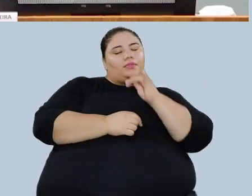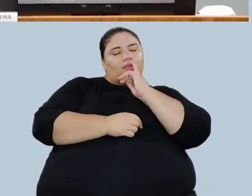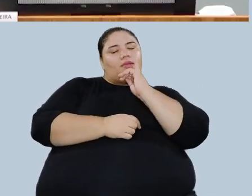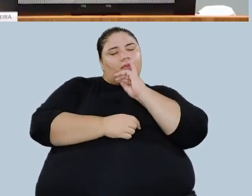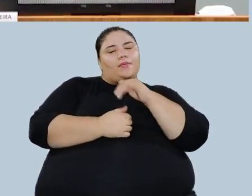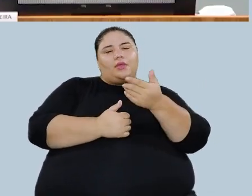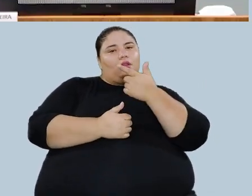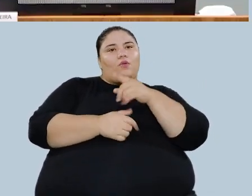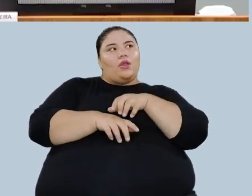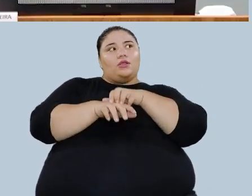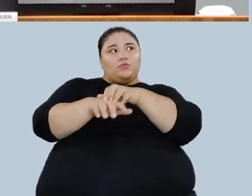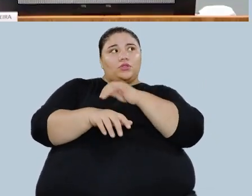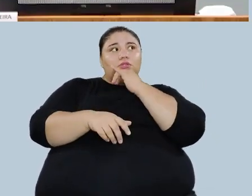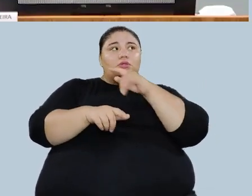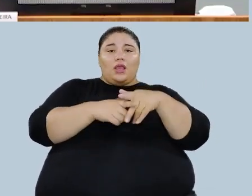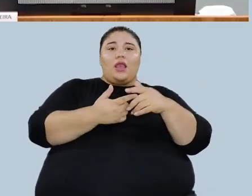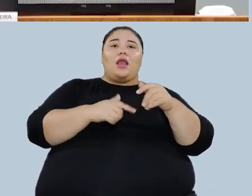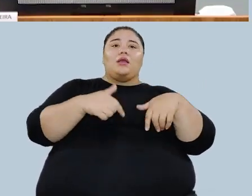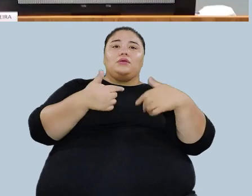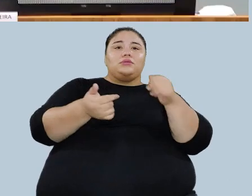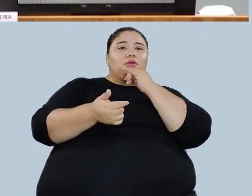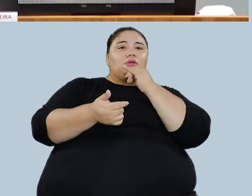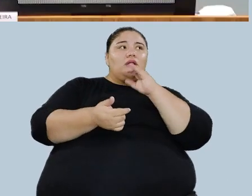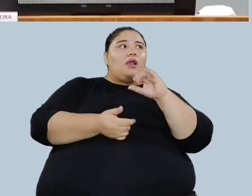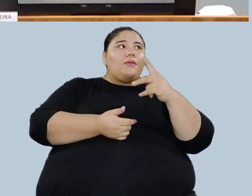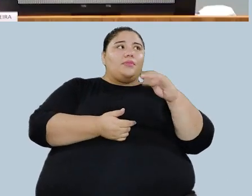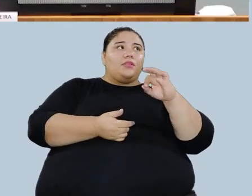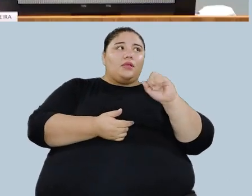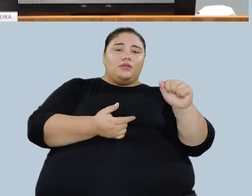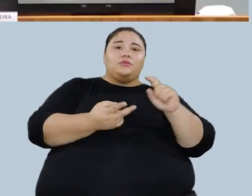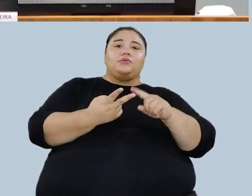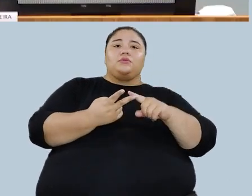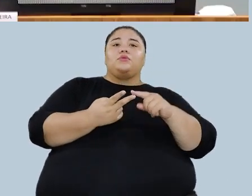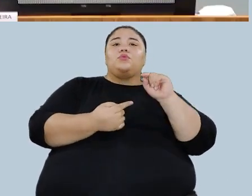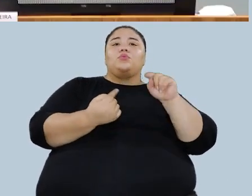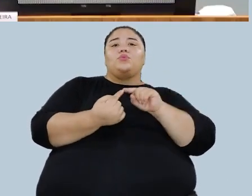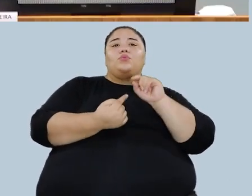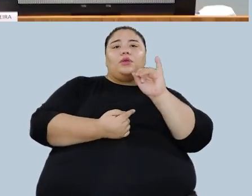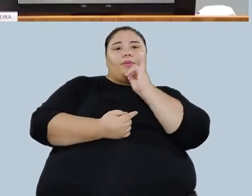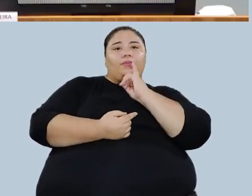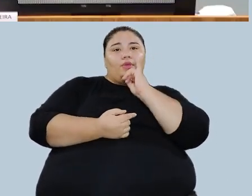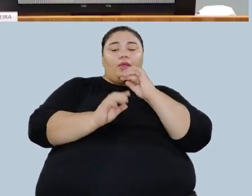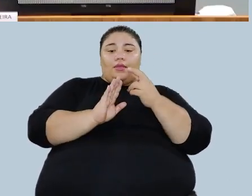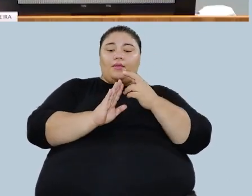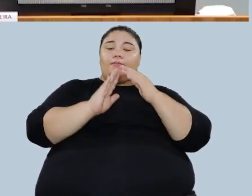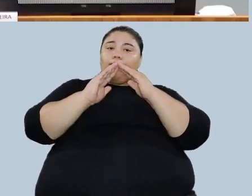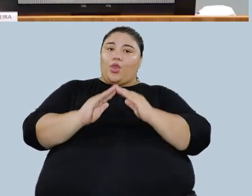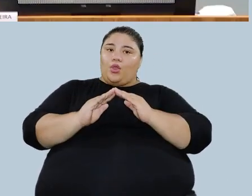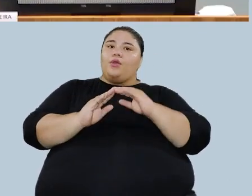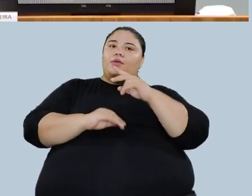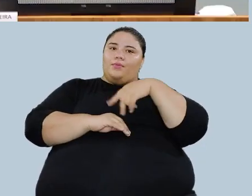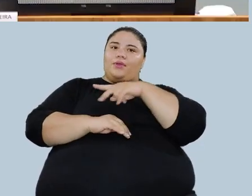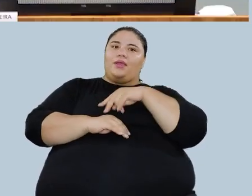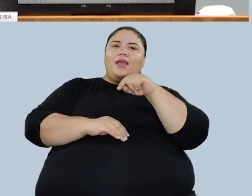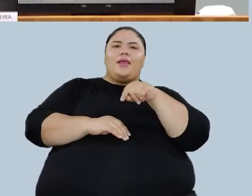e também não será considerado exportação operações realizadas no mercado financeiro de capitais praticadas preponderantemente por residentes no